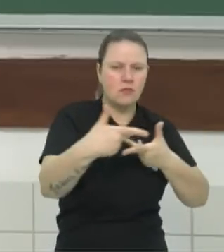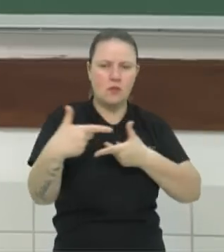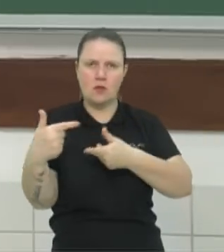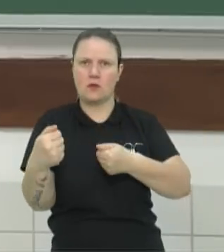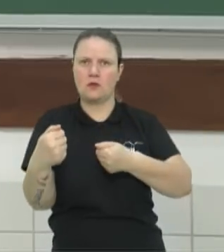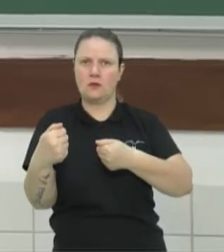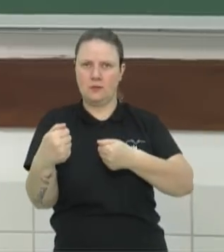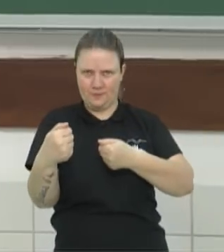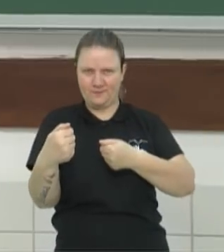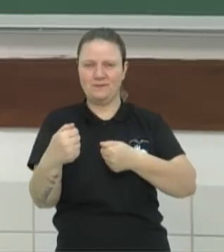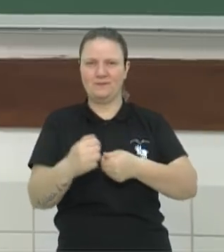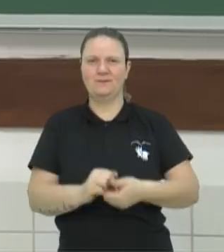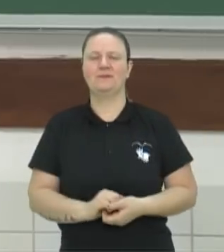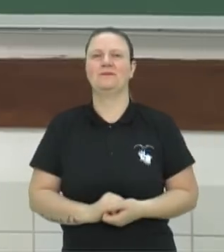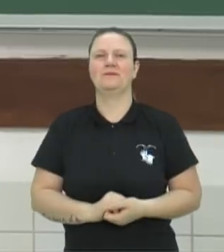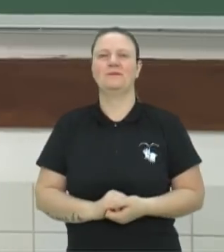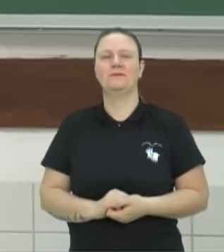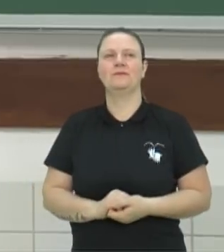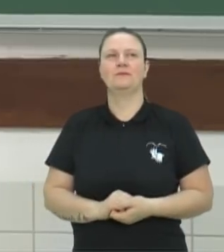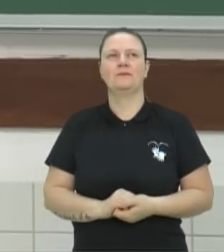você. Ok?